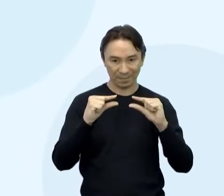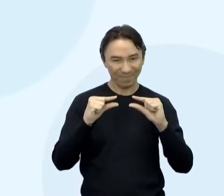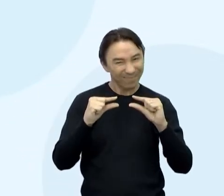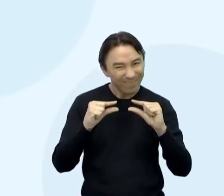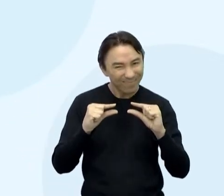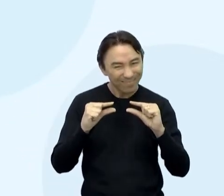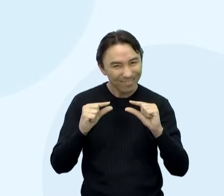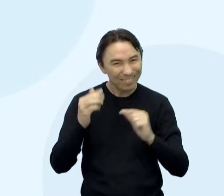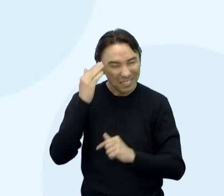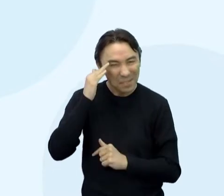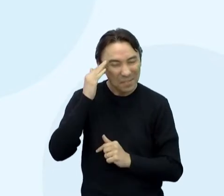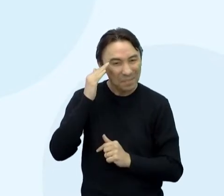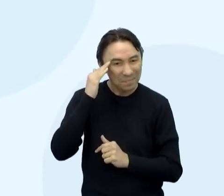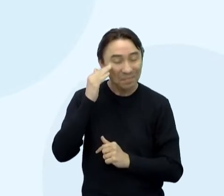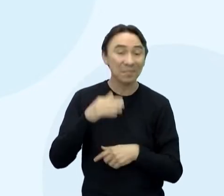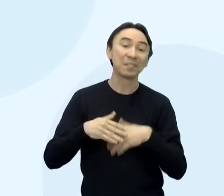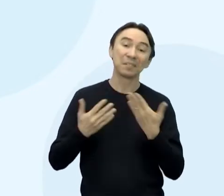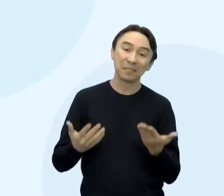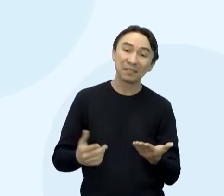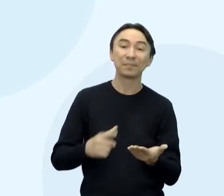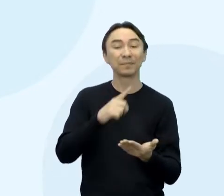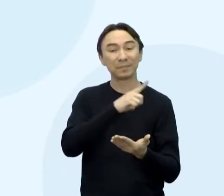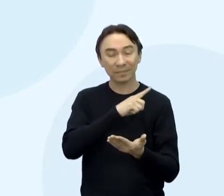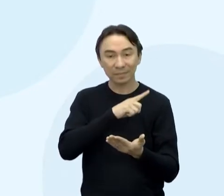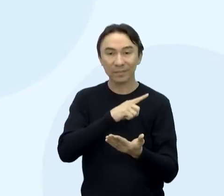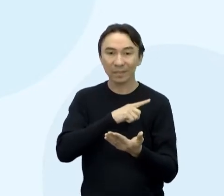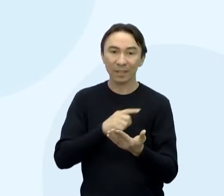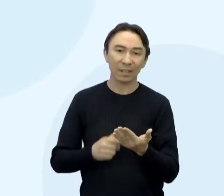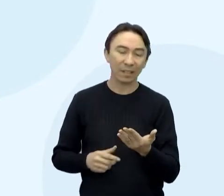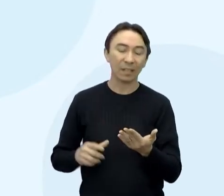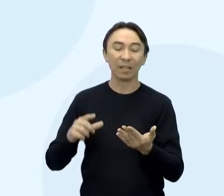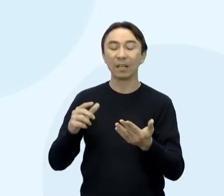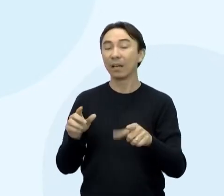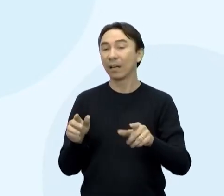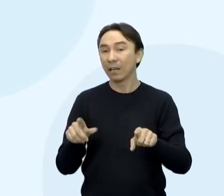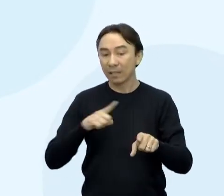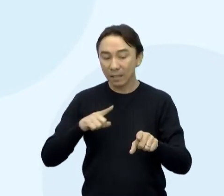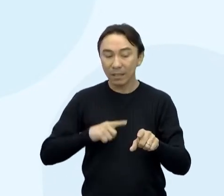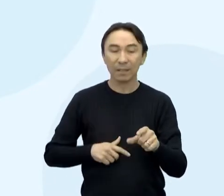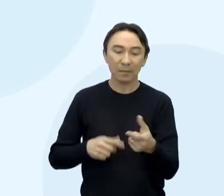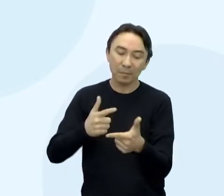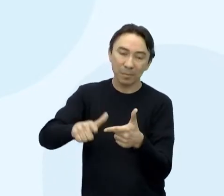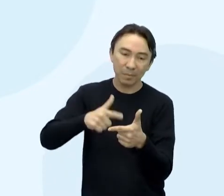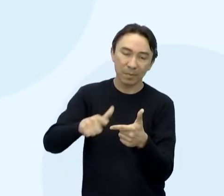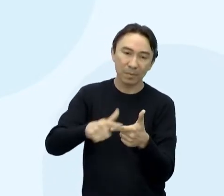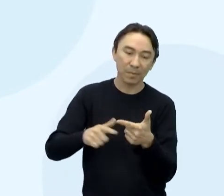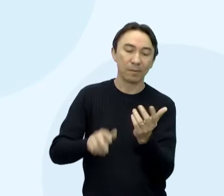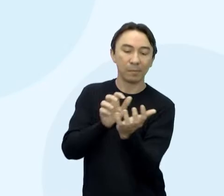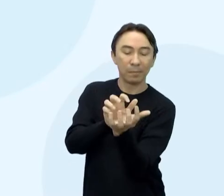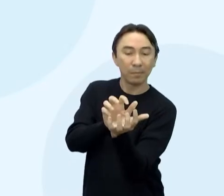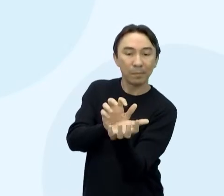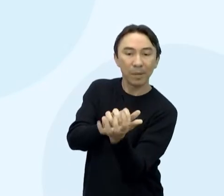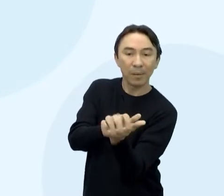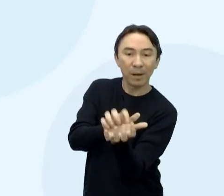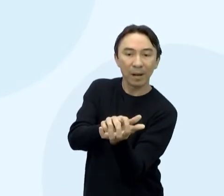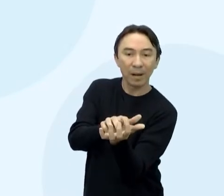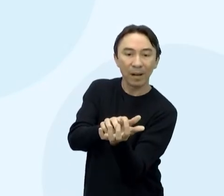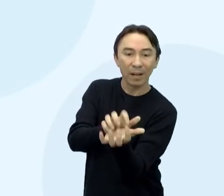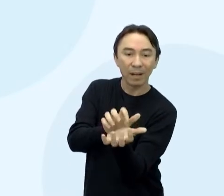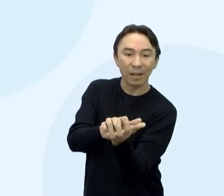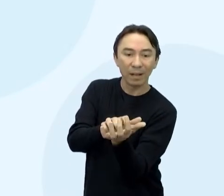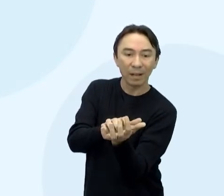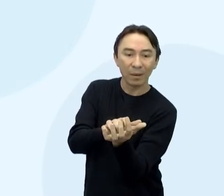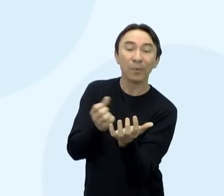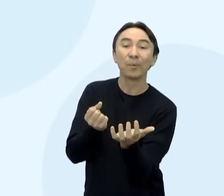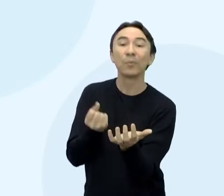azinho. Então, aí eu vou ter indivíduos que apresentam um prognatismo mandibular. Quantos desses indivíduos?